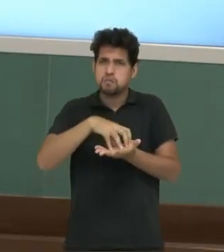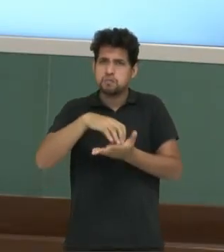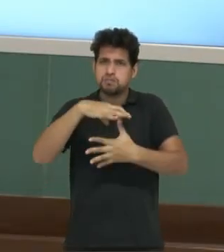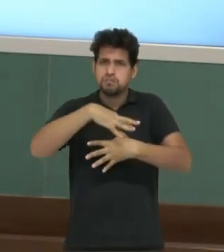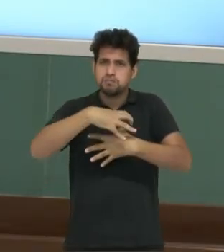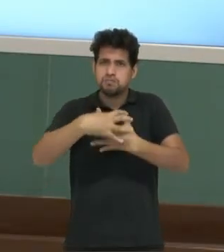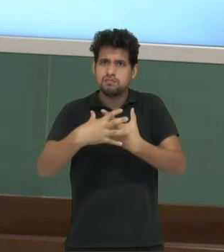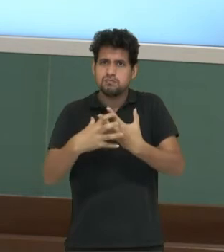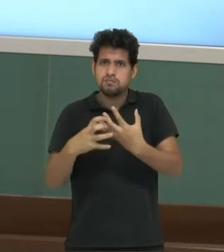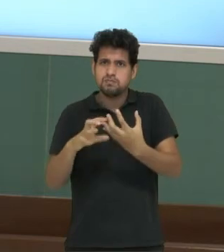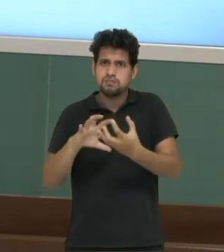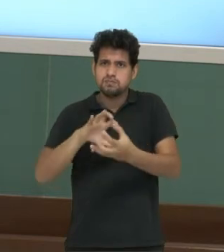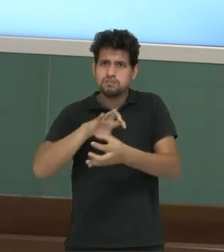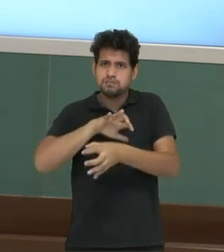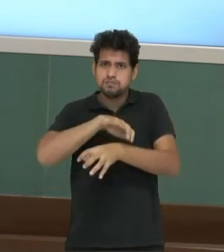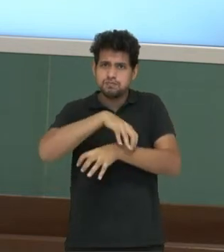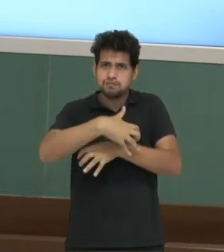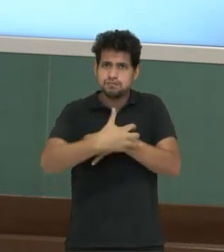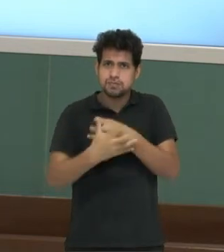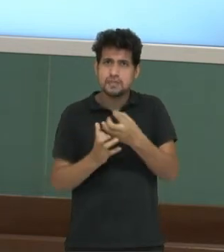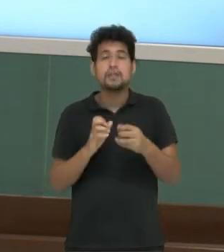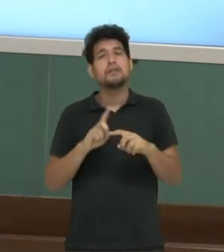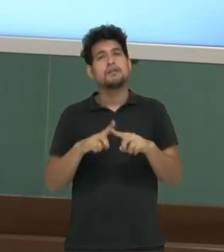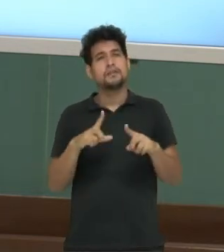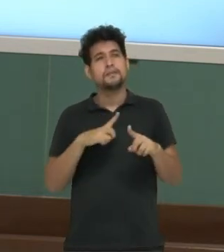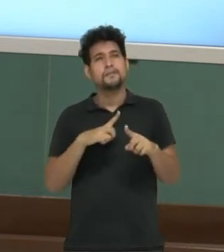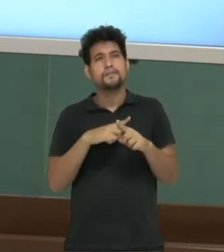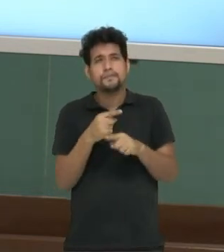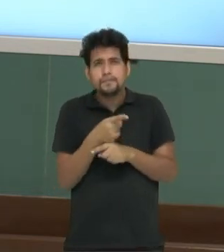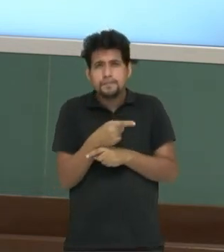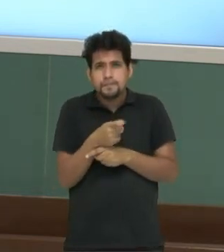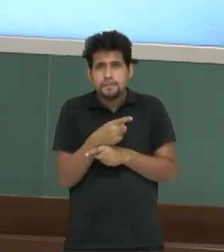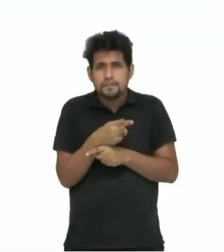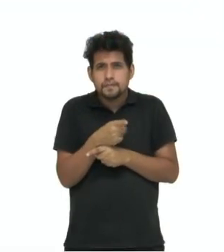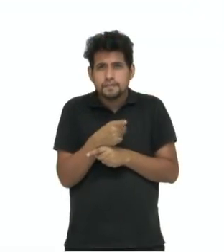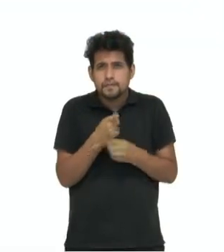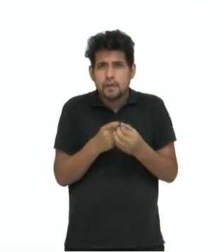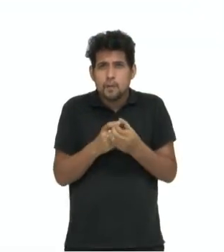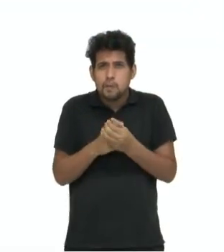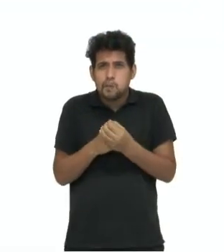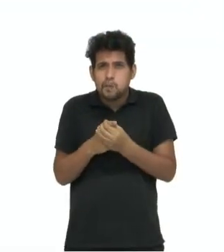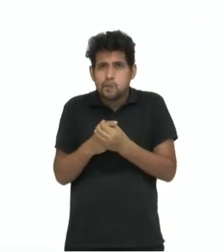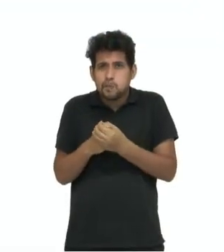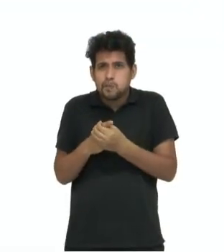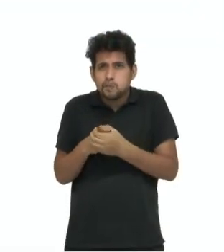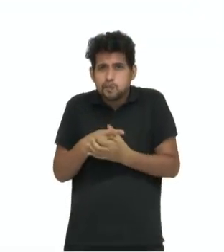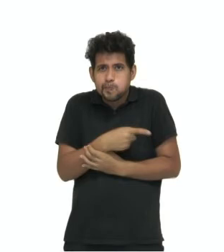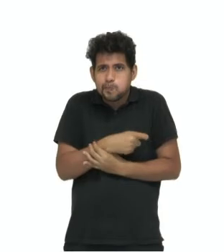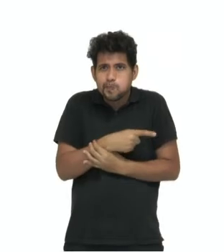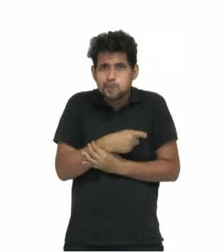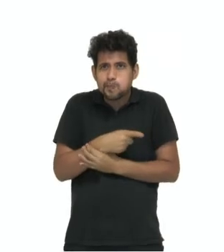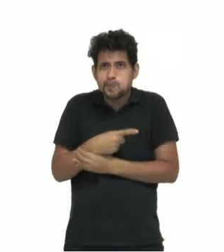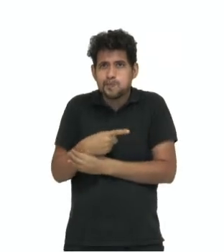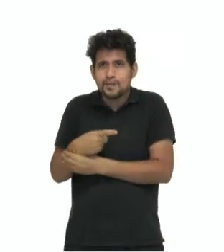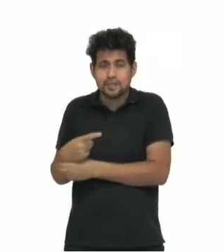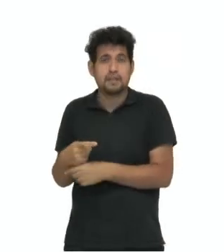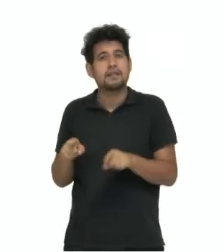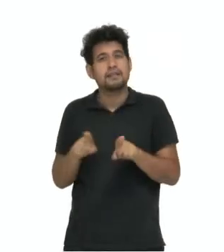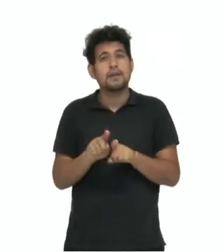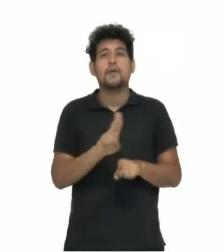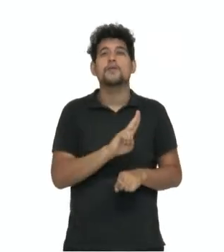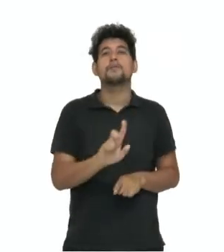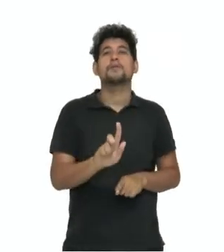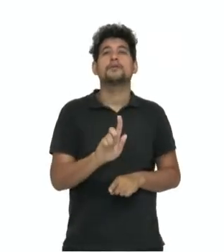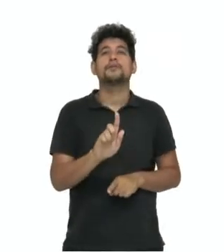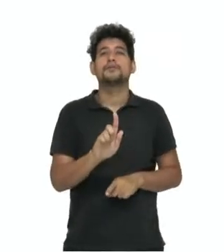fêmea, ok? Vai formar esse embriãozinho que vai eclodir, né? Depois de um tempo, vai formar o